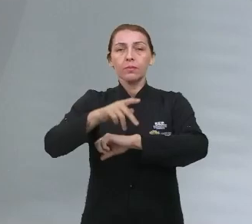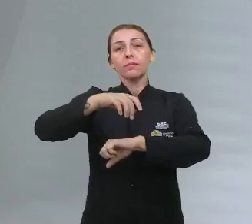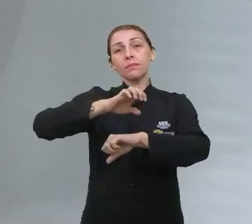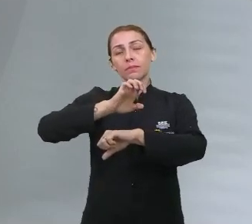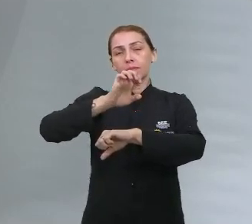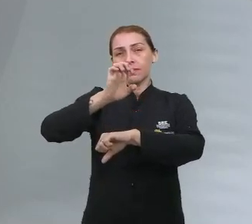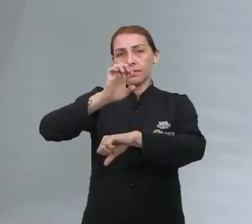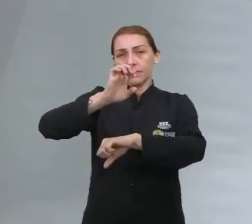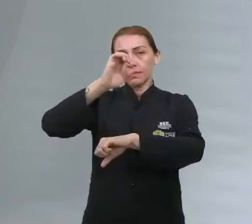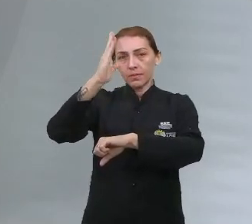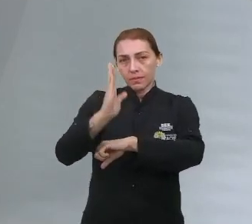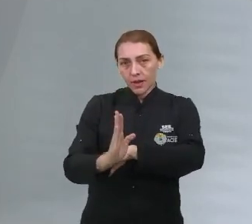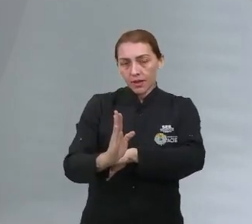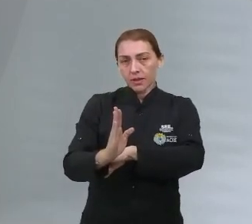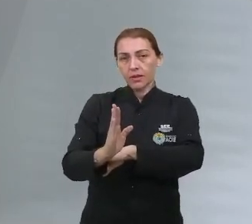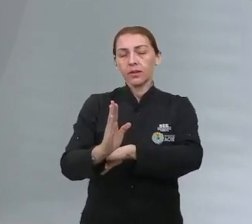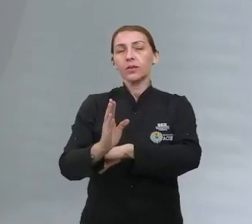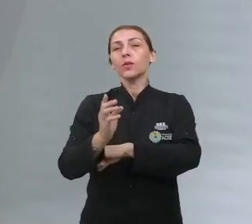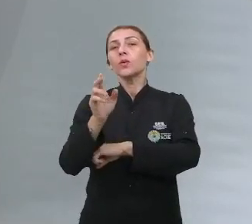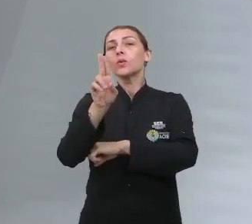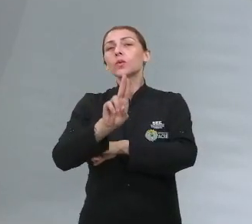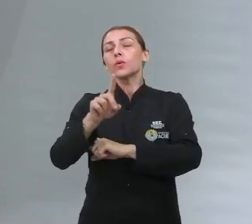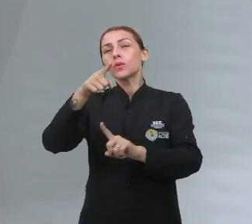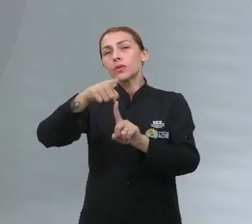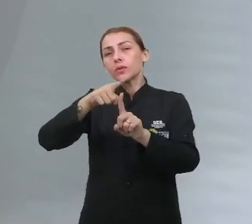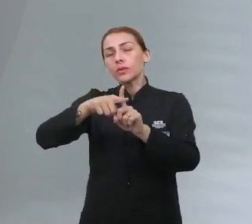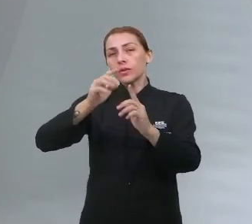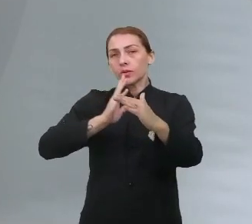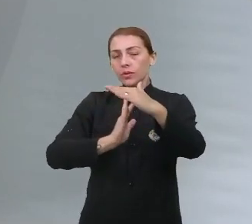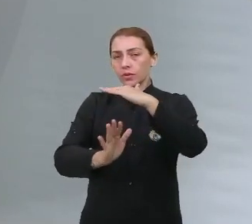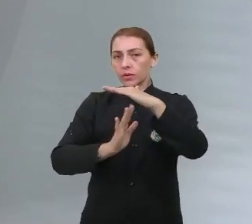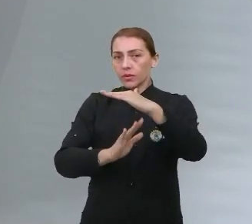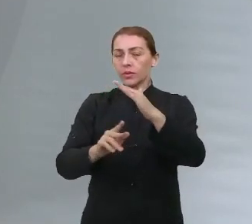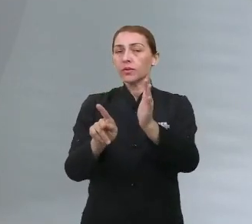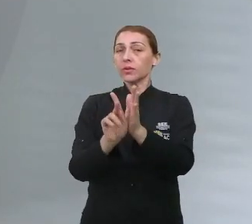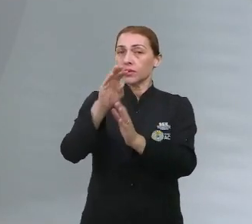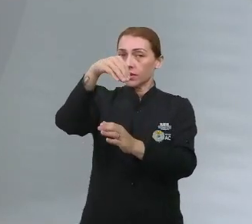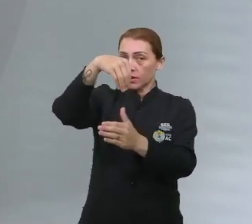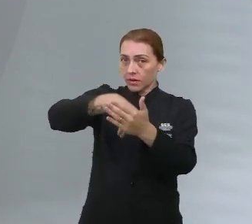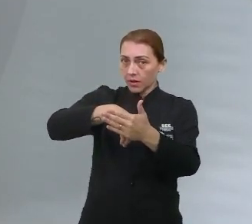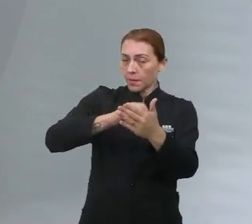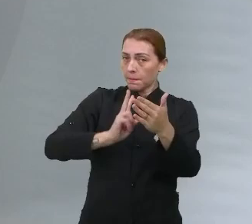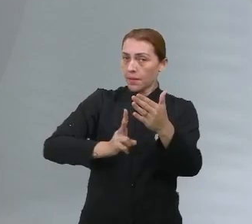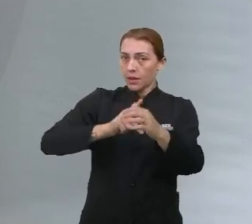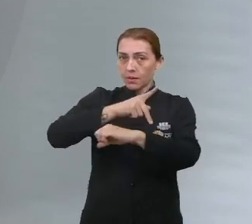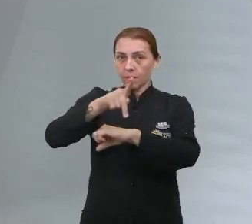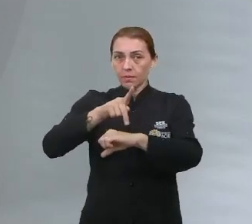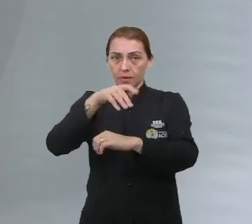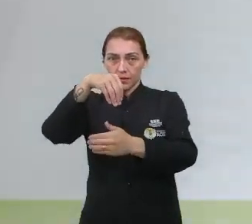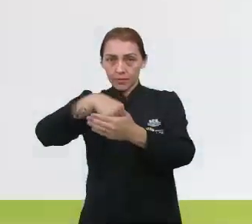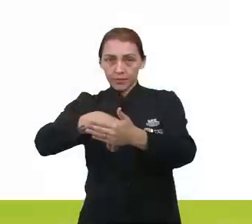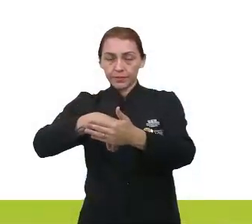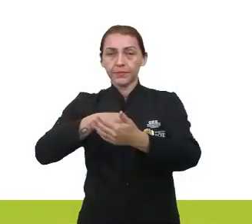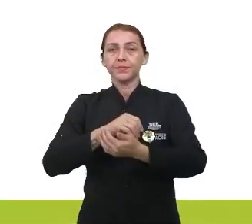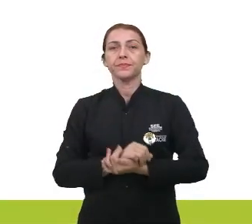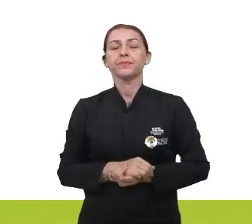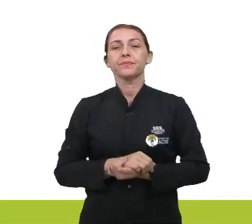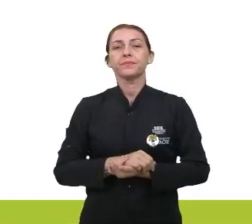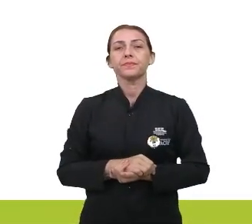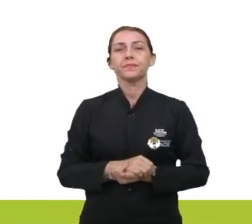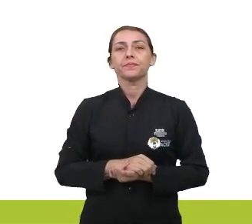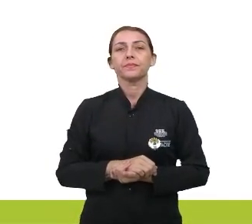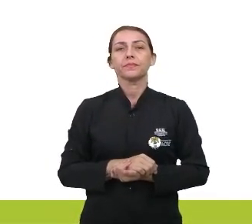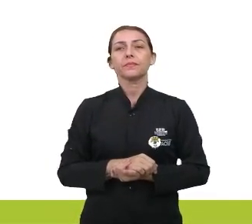Brasil. Quer dizer que o tipo de migração foi interna. ok? Vamos então